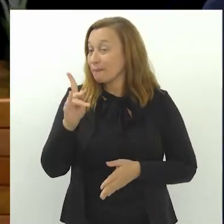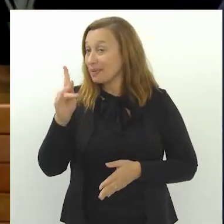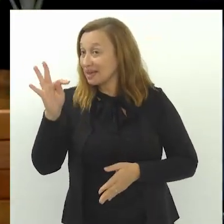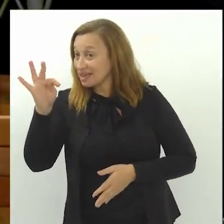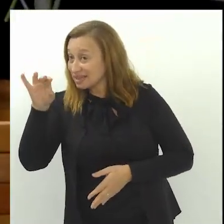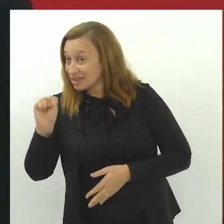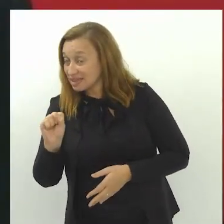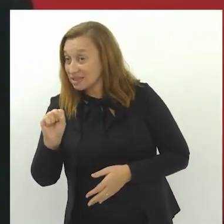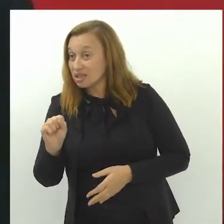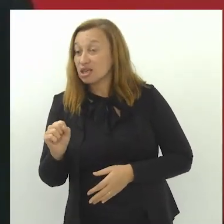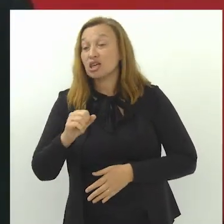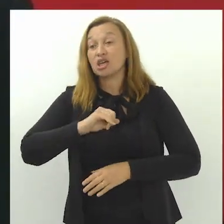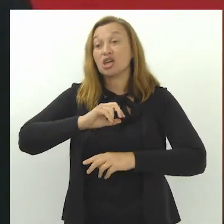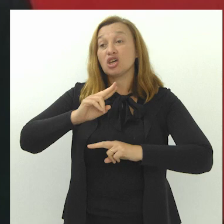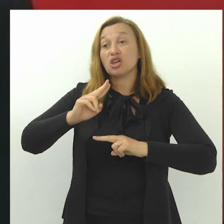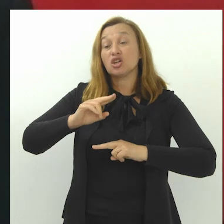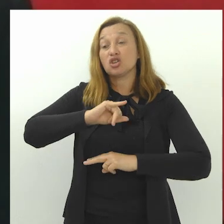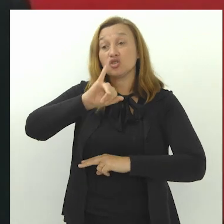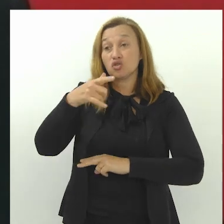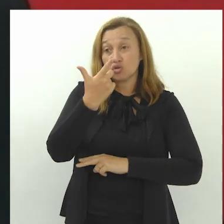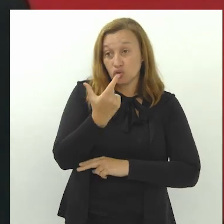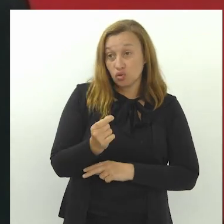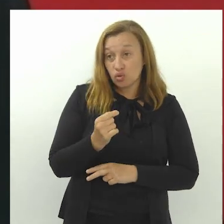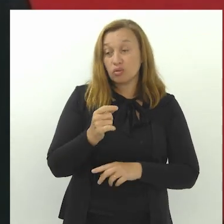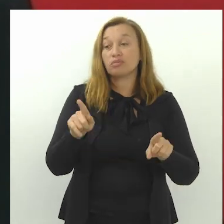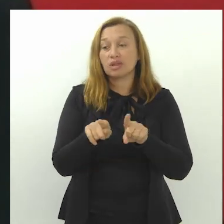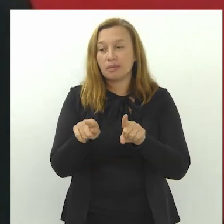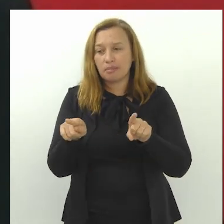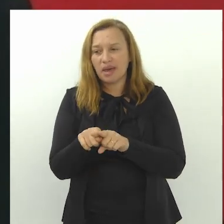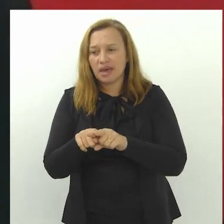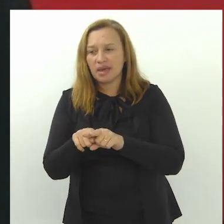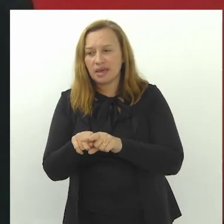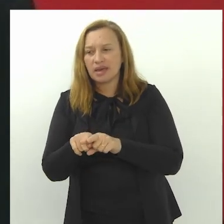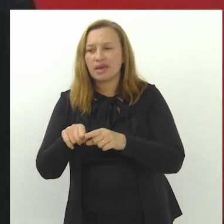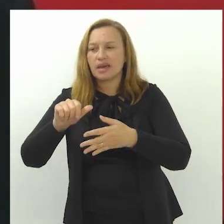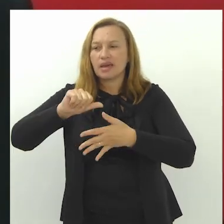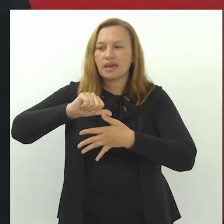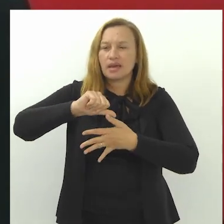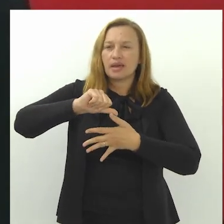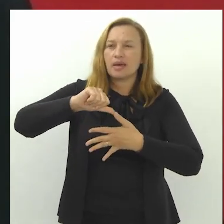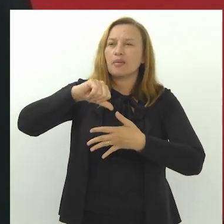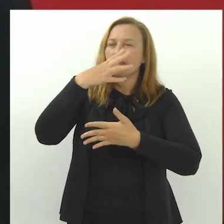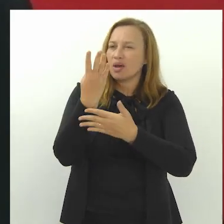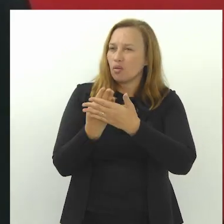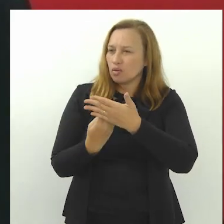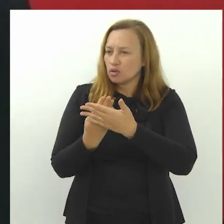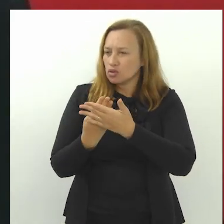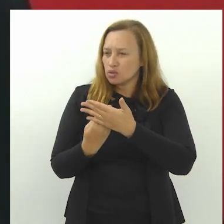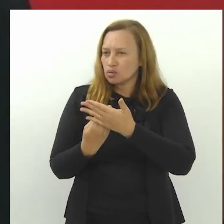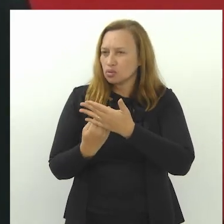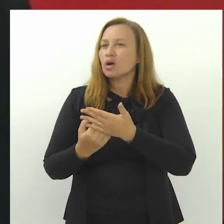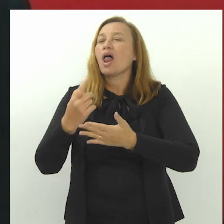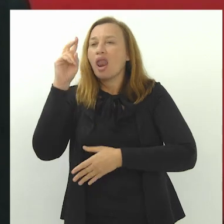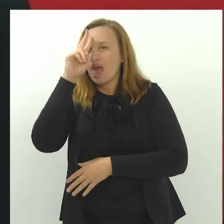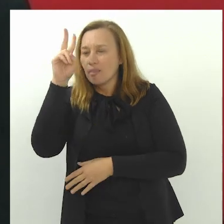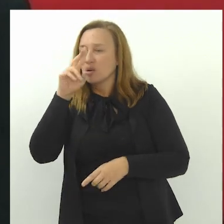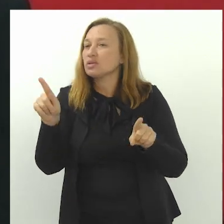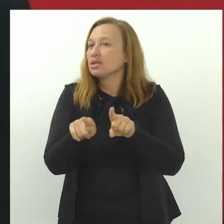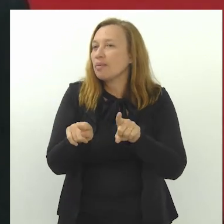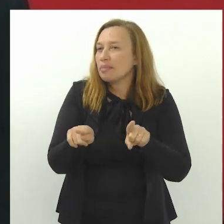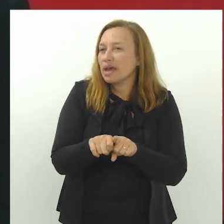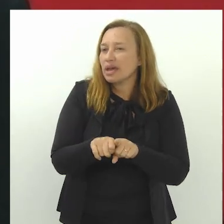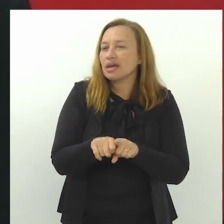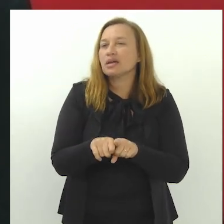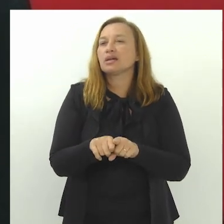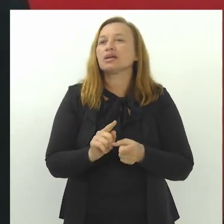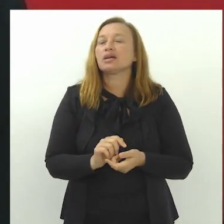Bom, nós temos aí agora o BRICS, né, em julho, né? Temos o Mercosul primeiro, né, como o Lucas lembrou, a cúpula do